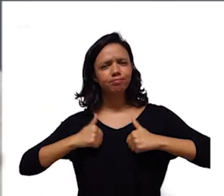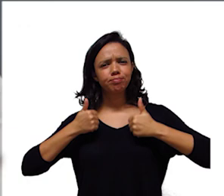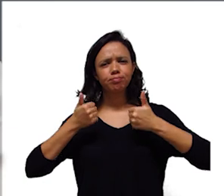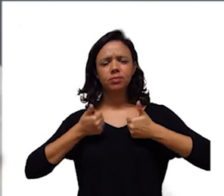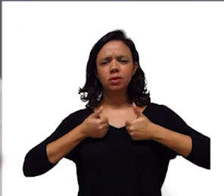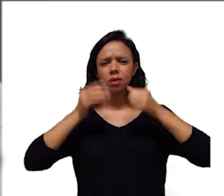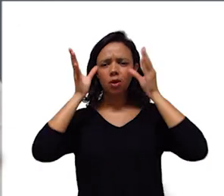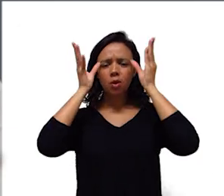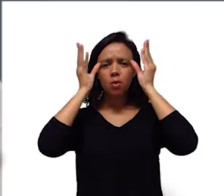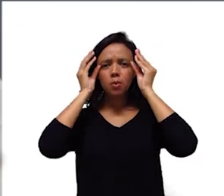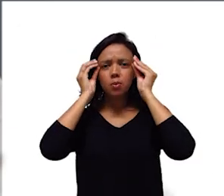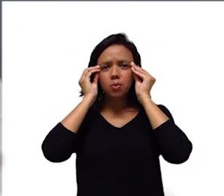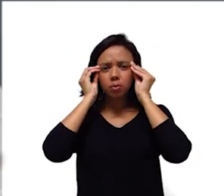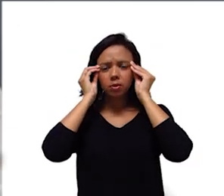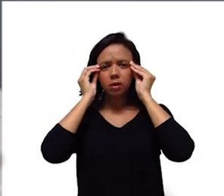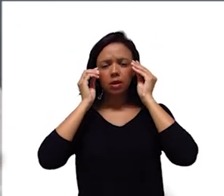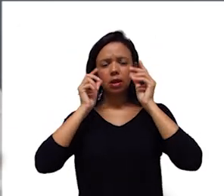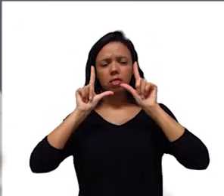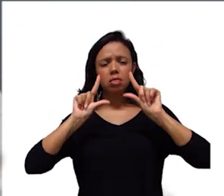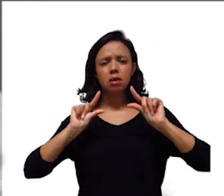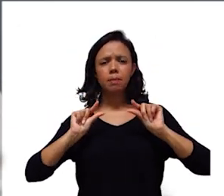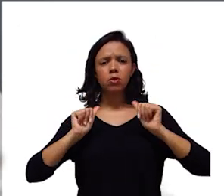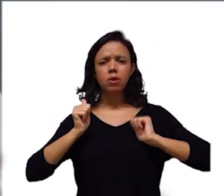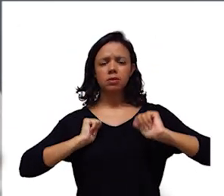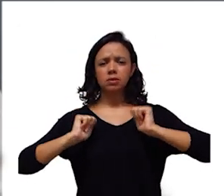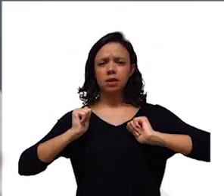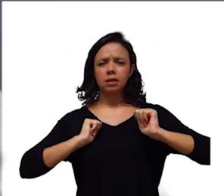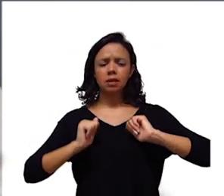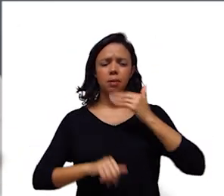vai te ajudar muito a diminuir os